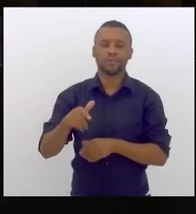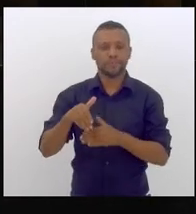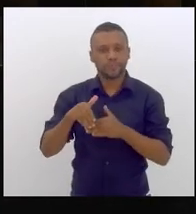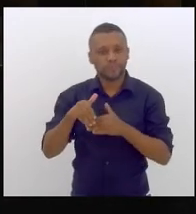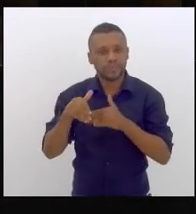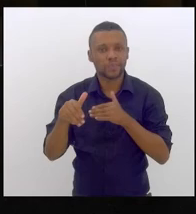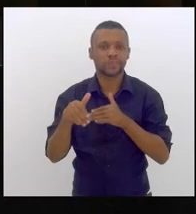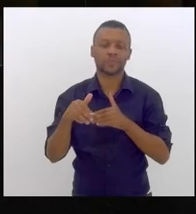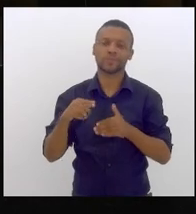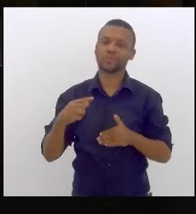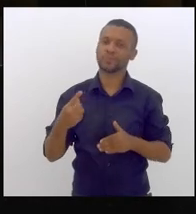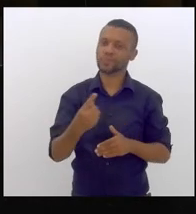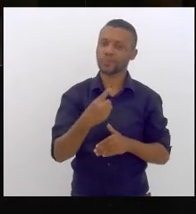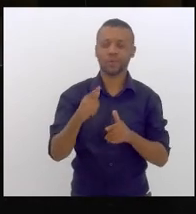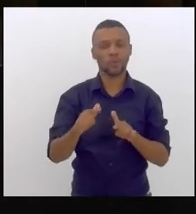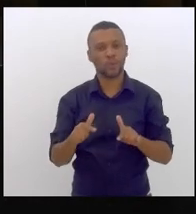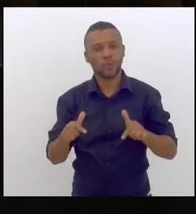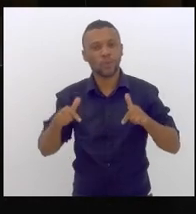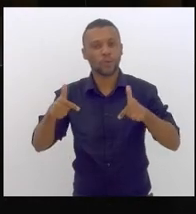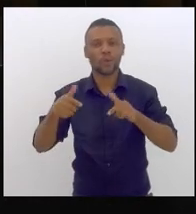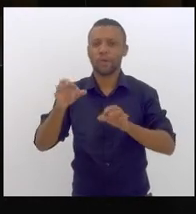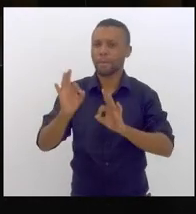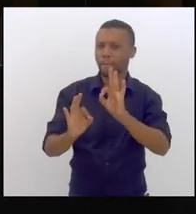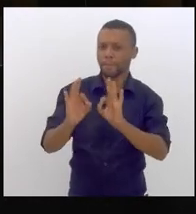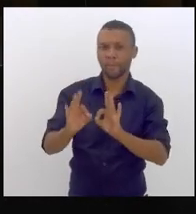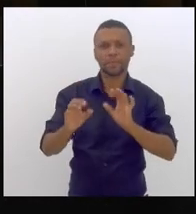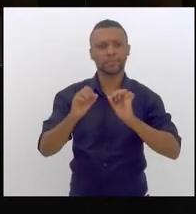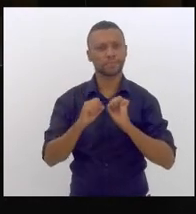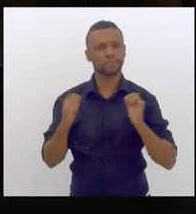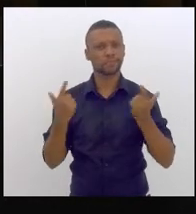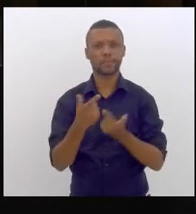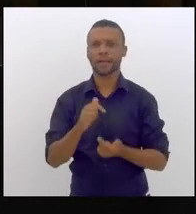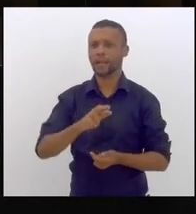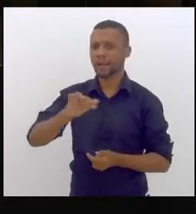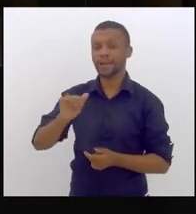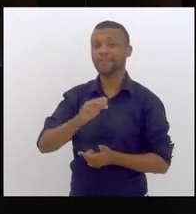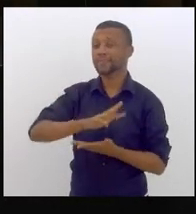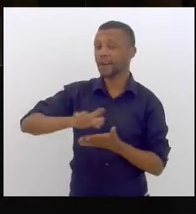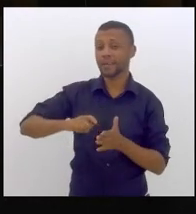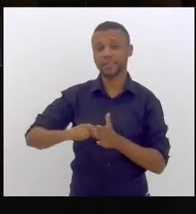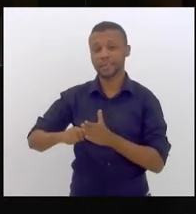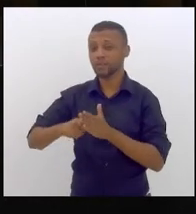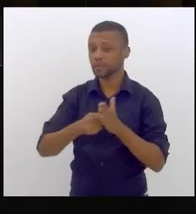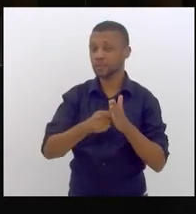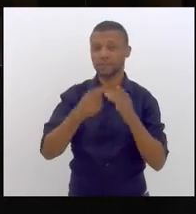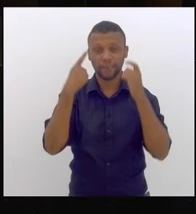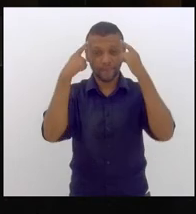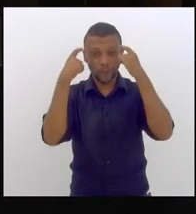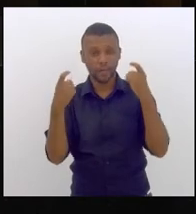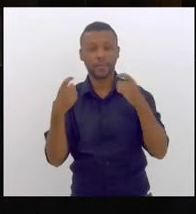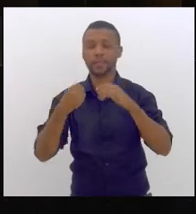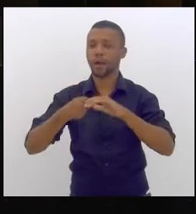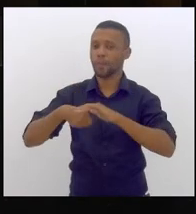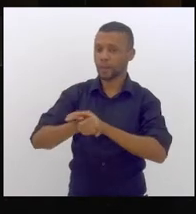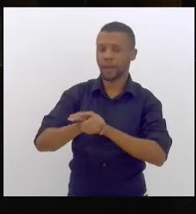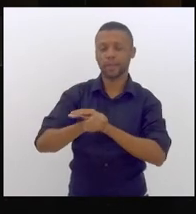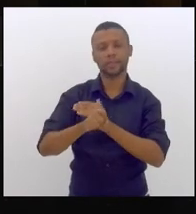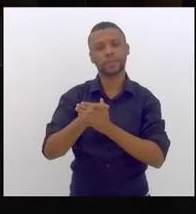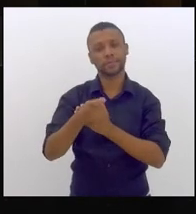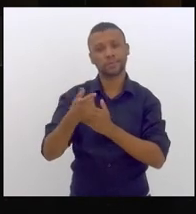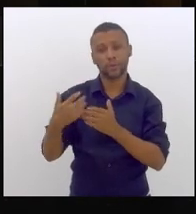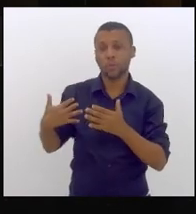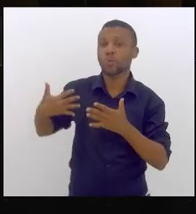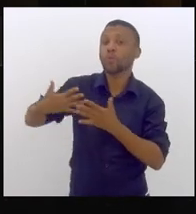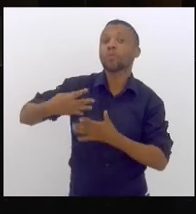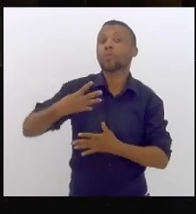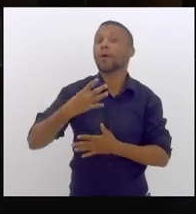nosso fazer dentro dessa casa legislativa, várias denúncias de violência obstétrica que eu ouço aí há pelo menos 40